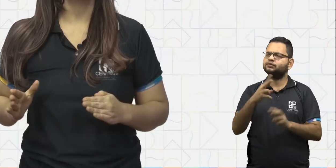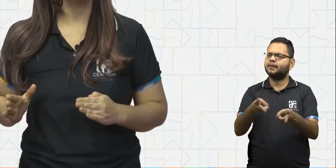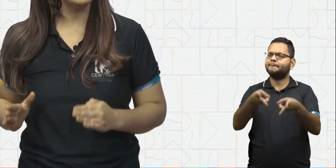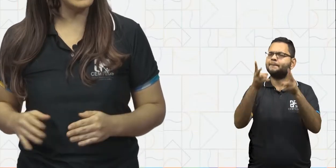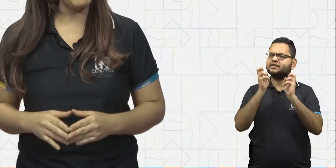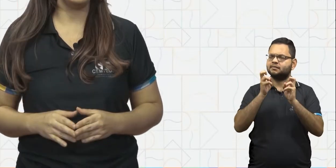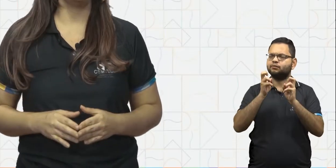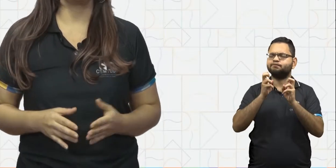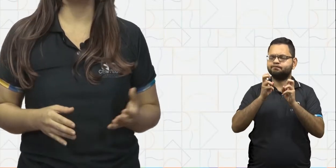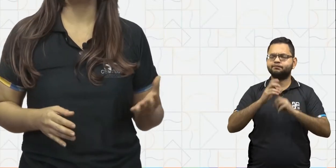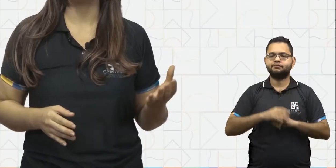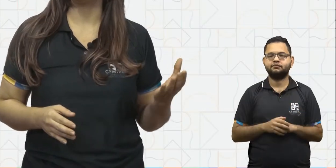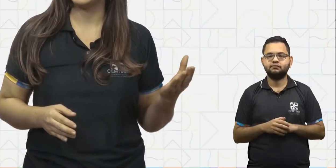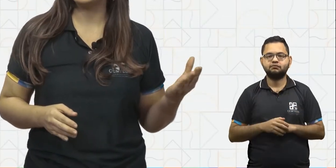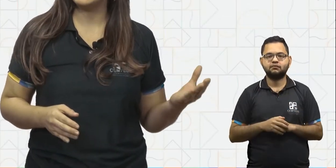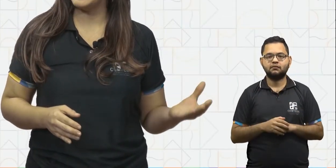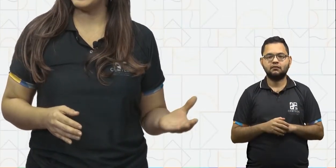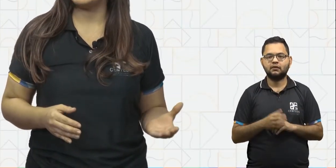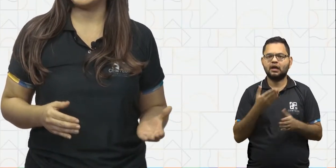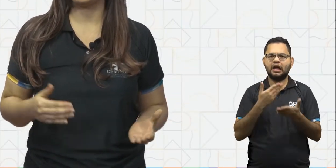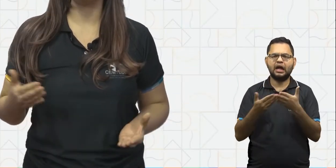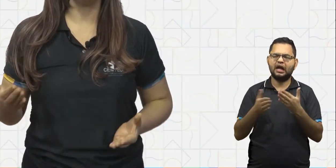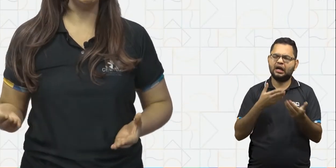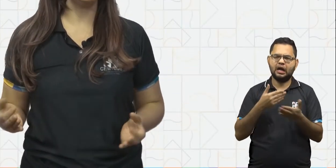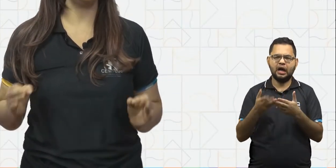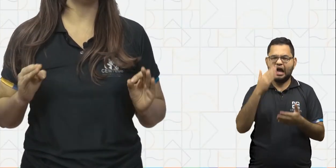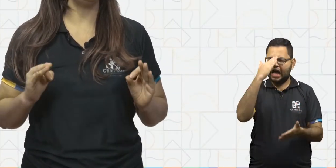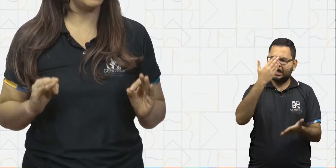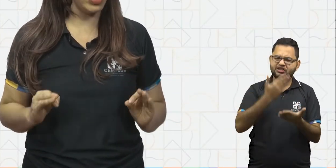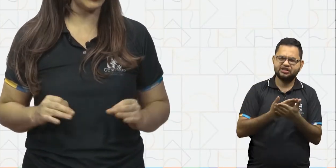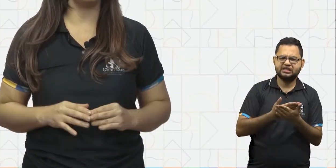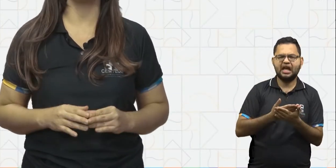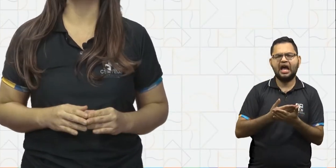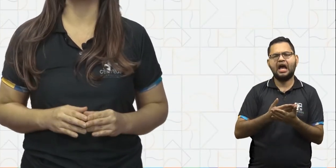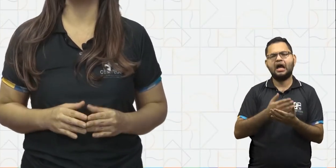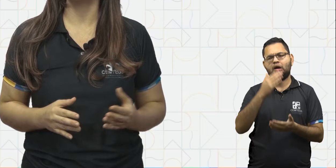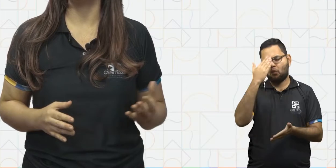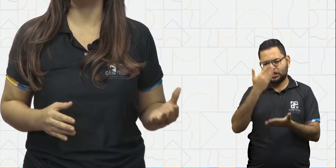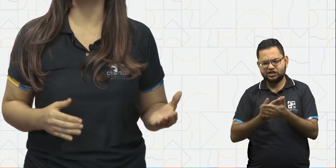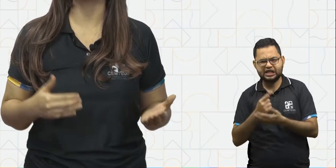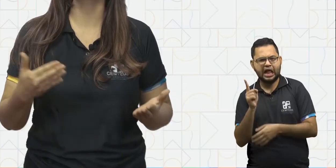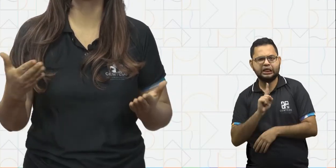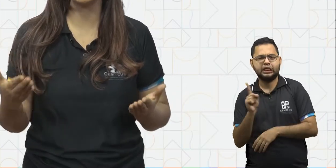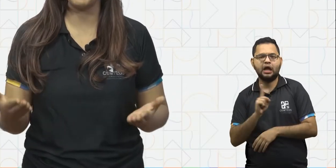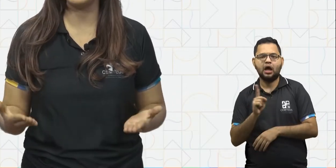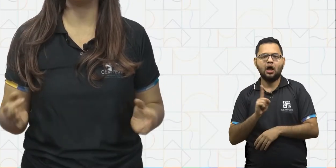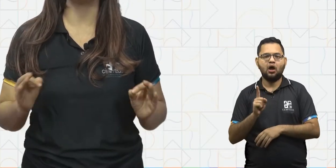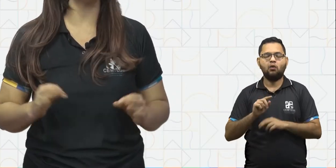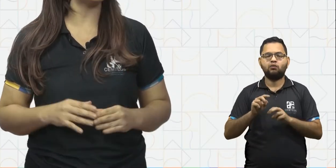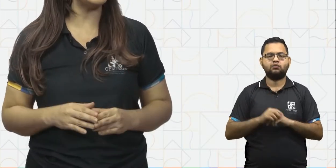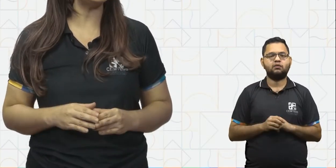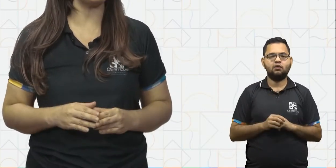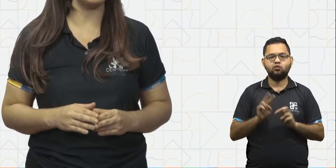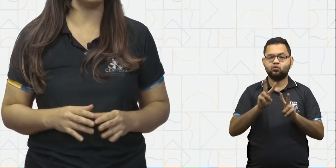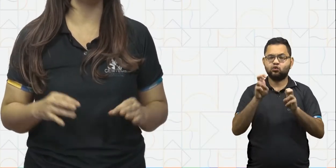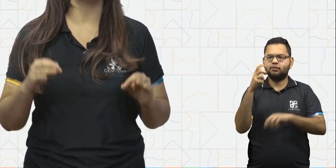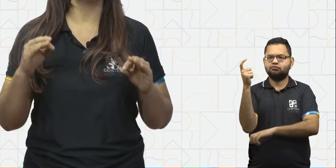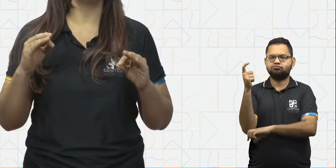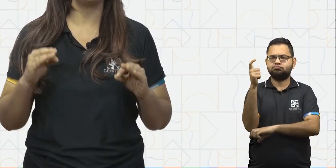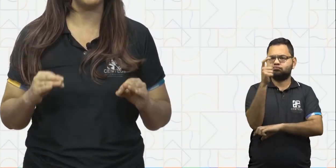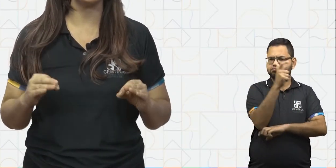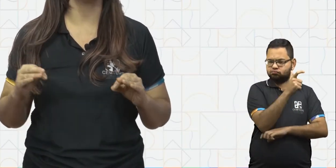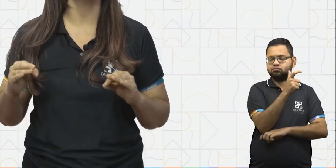Perceba, independente de se acreditar ou não em disco voador ou da sua opinião do que se